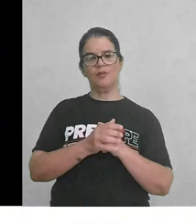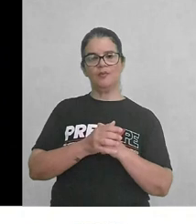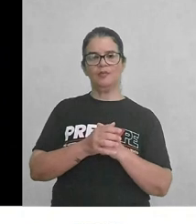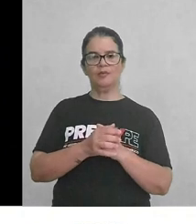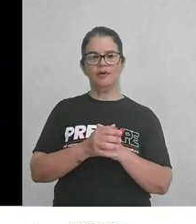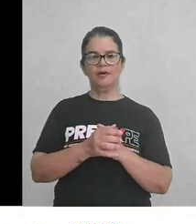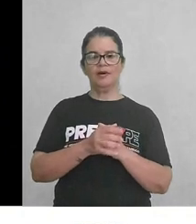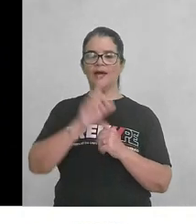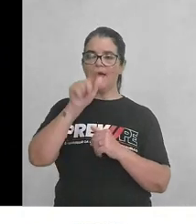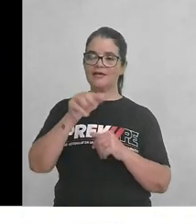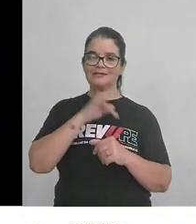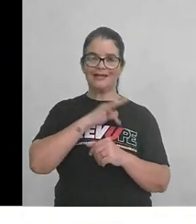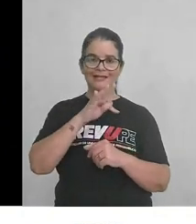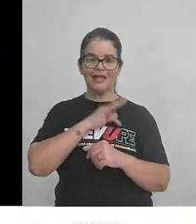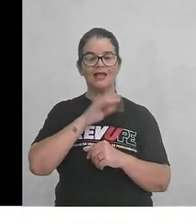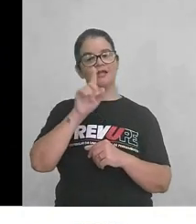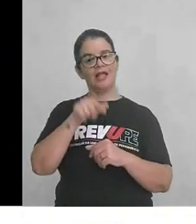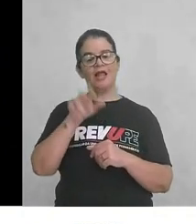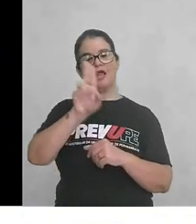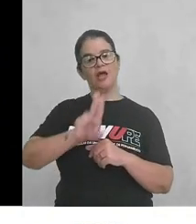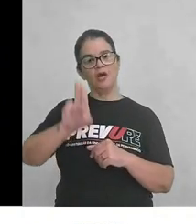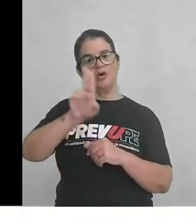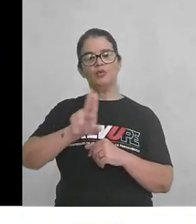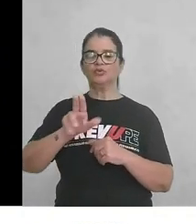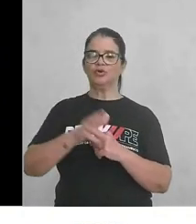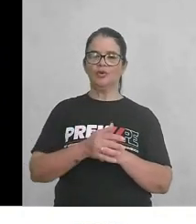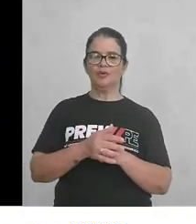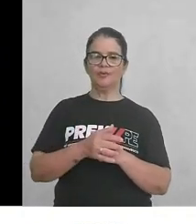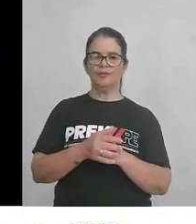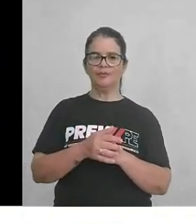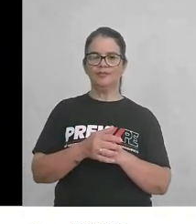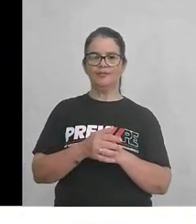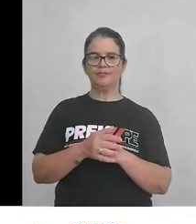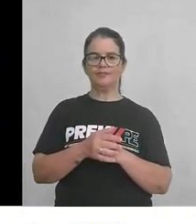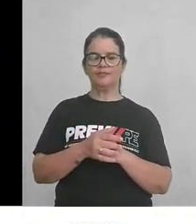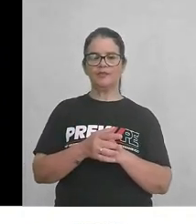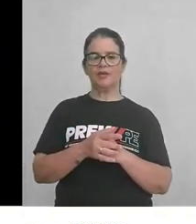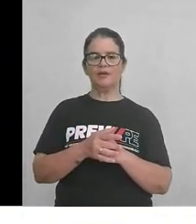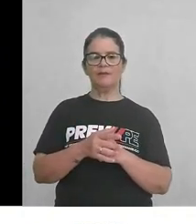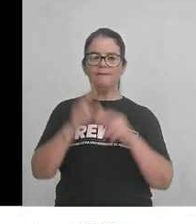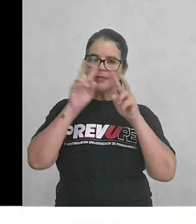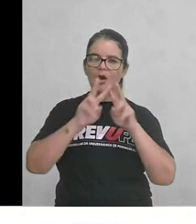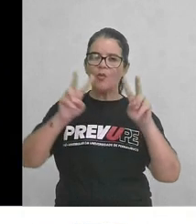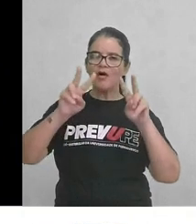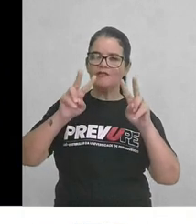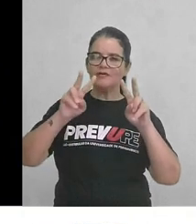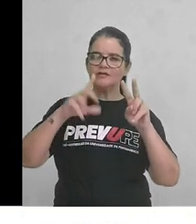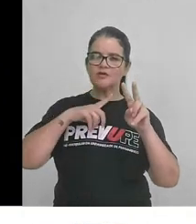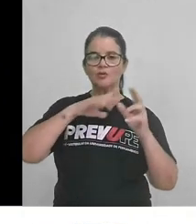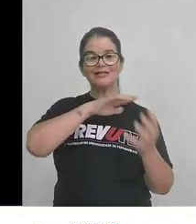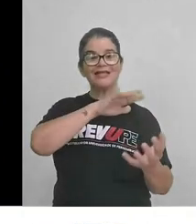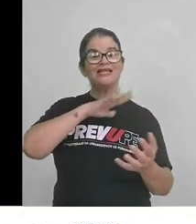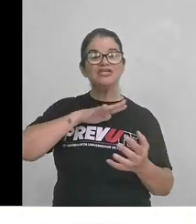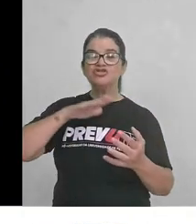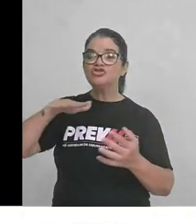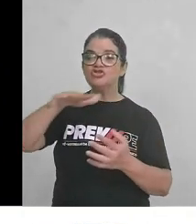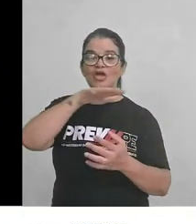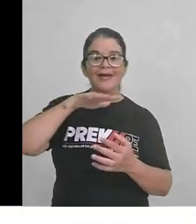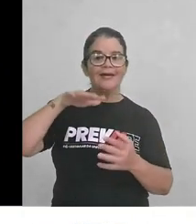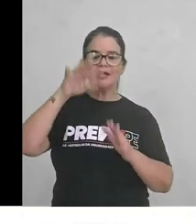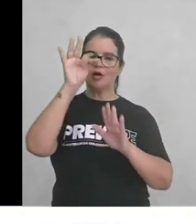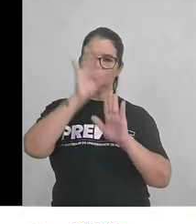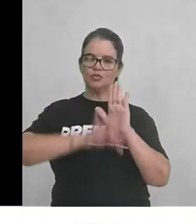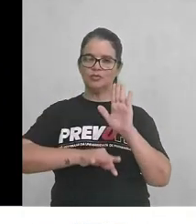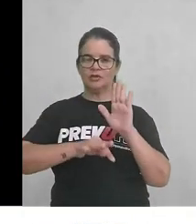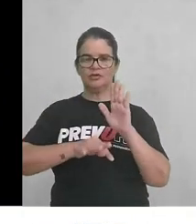para obter uma visão geral do texto, do texto, do conteúdo em si, e determinar quais as partes